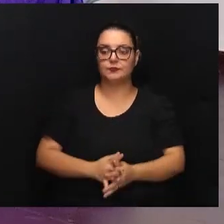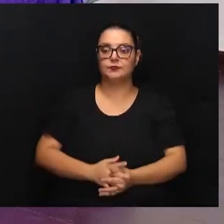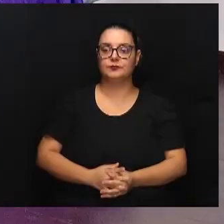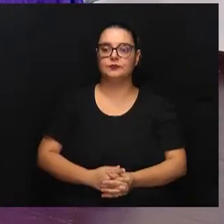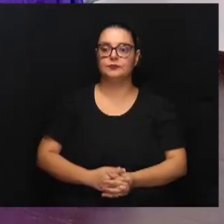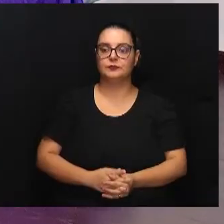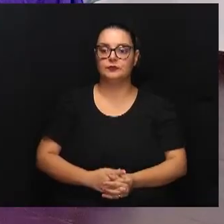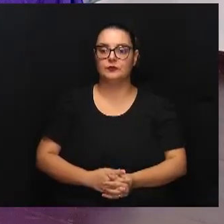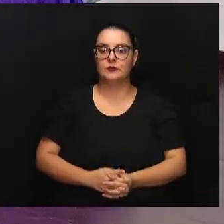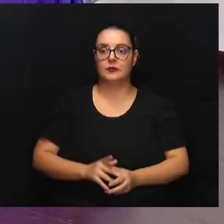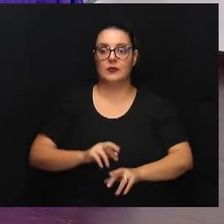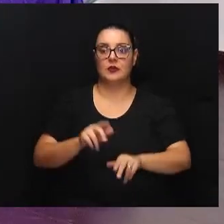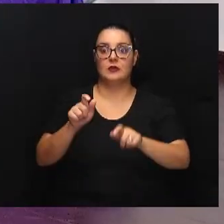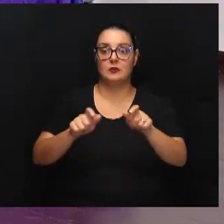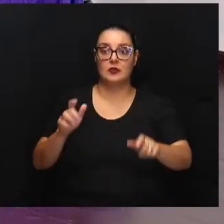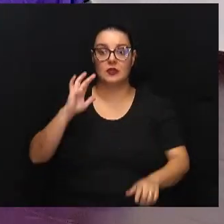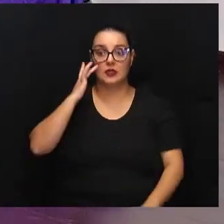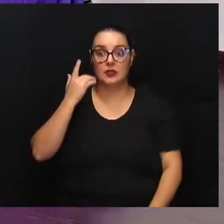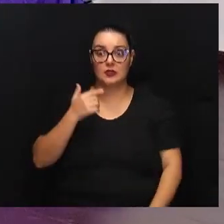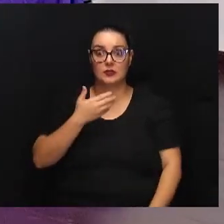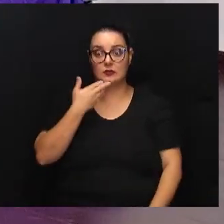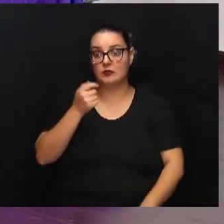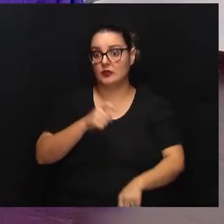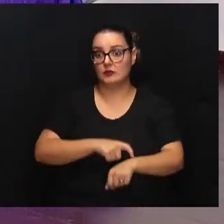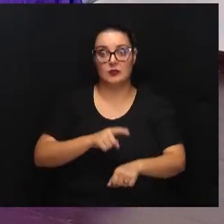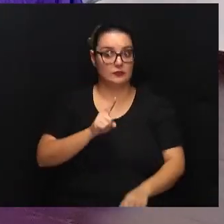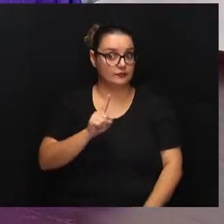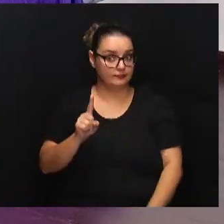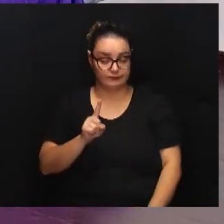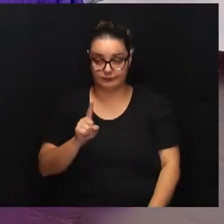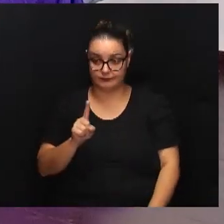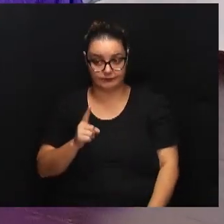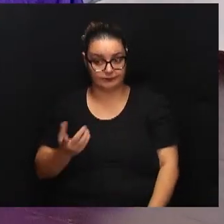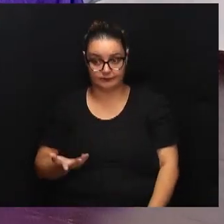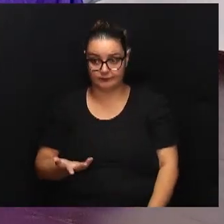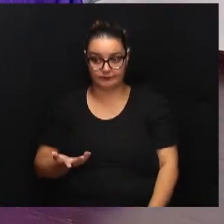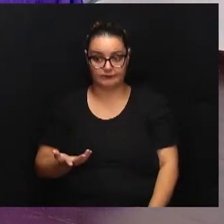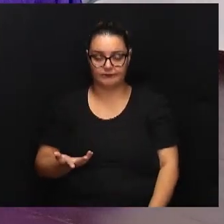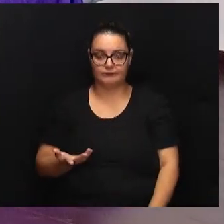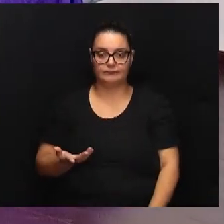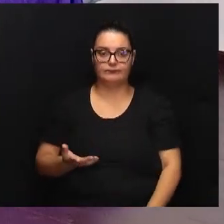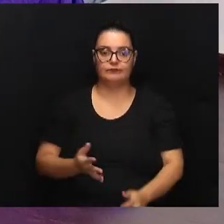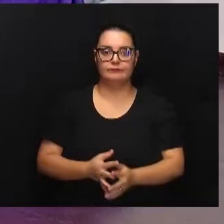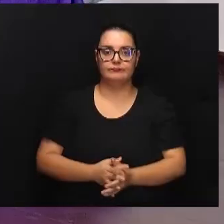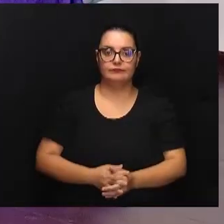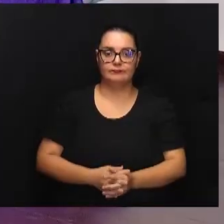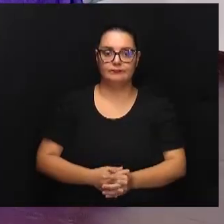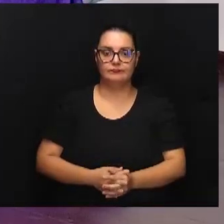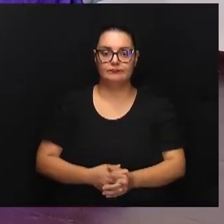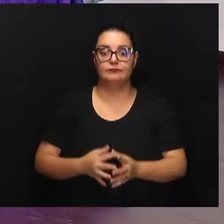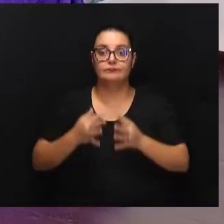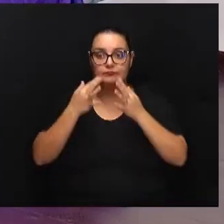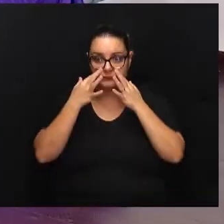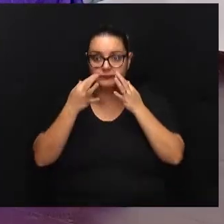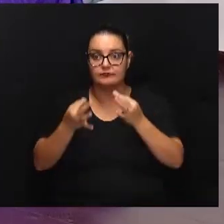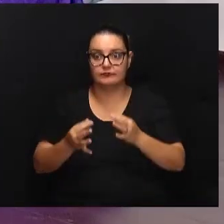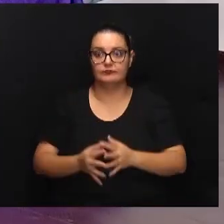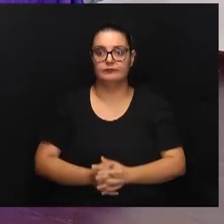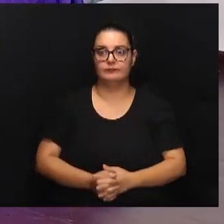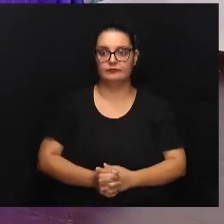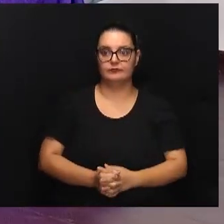momento e nós não estamos, né? Então, prestem atenção, porque a coisa pode ficar bem pior. Não